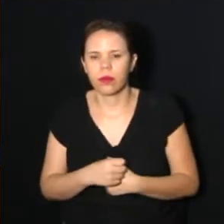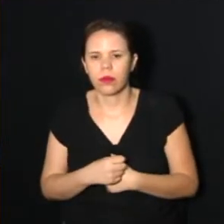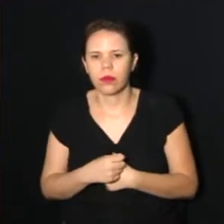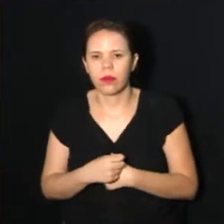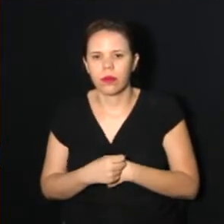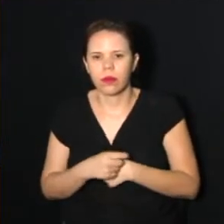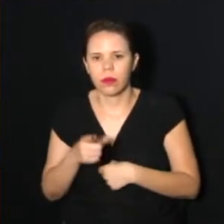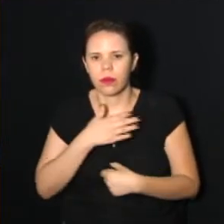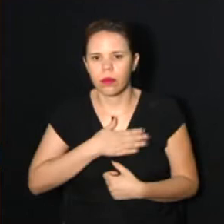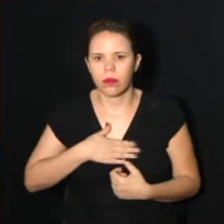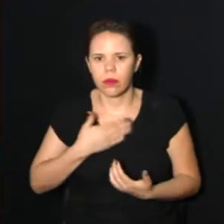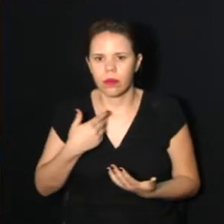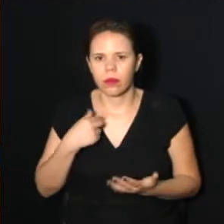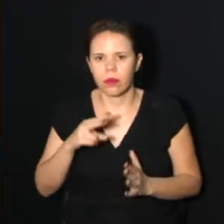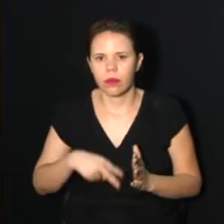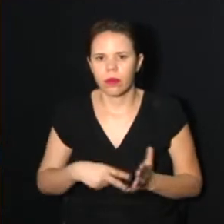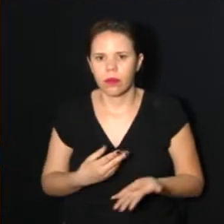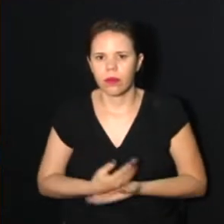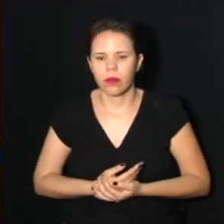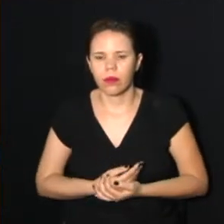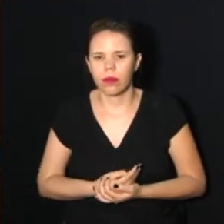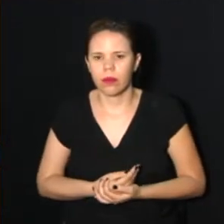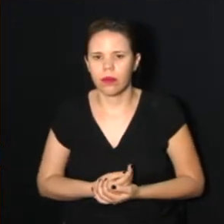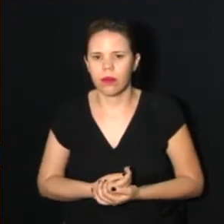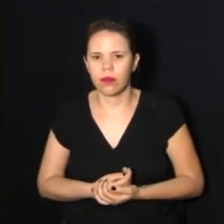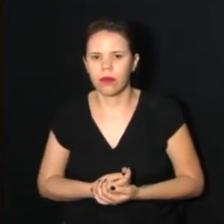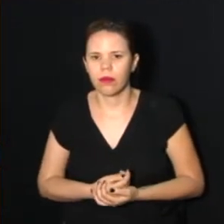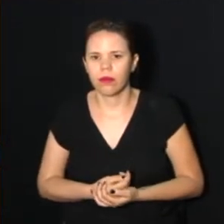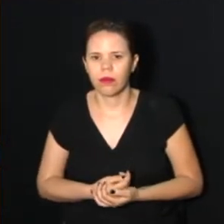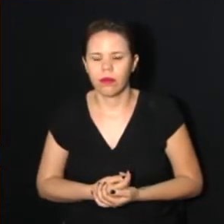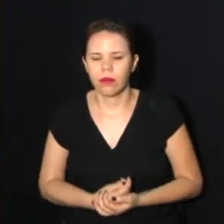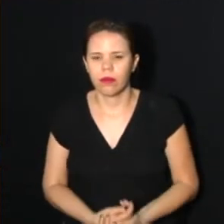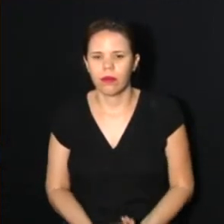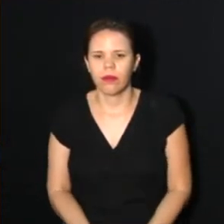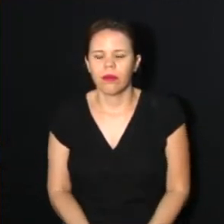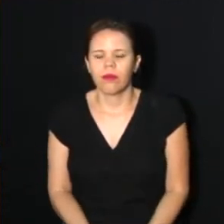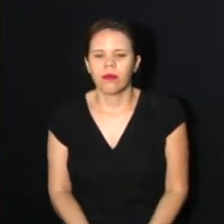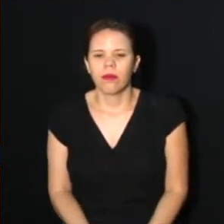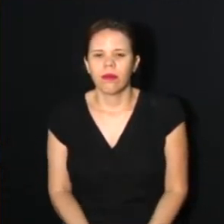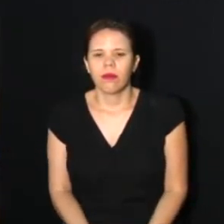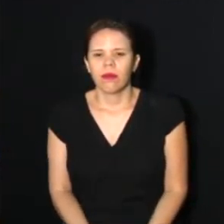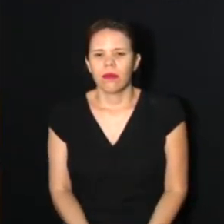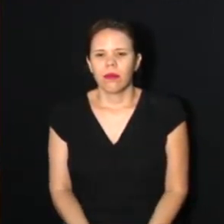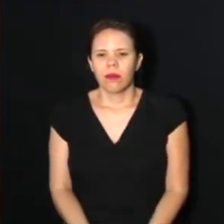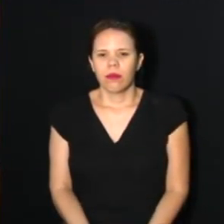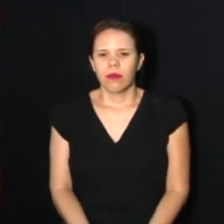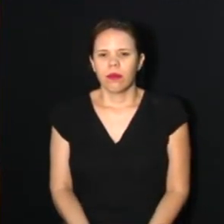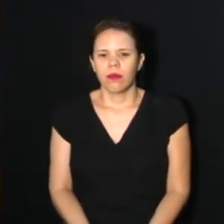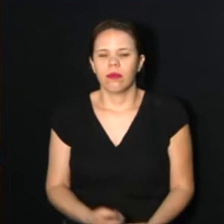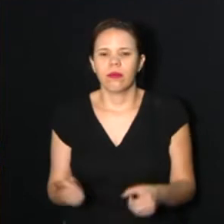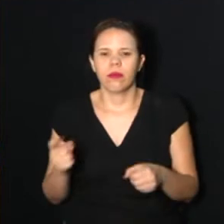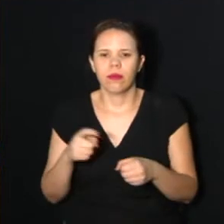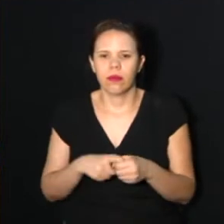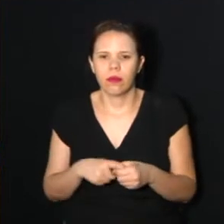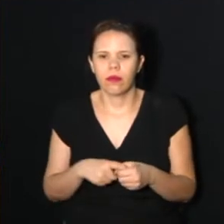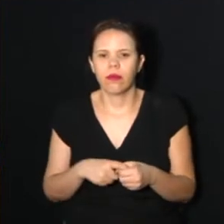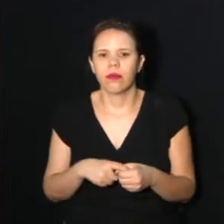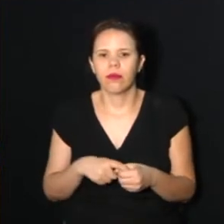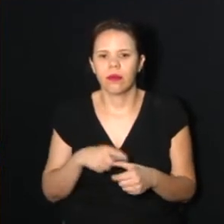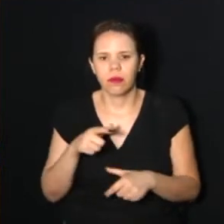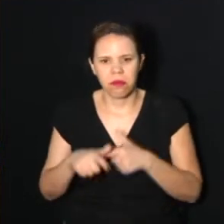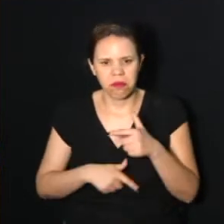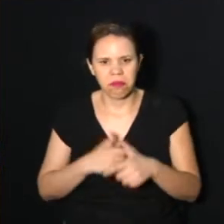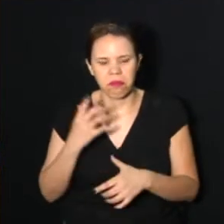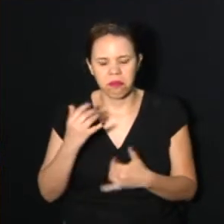Vocês gostaram, né? Ah, é? Mas é Palmeiras, eu acho. Mas vamos lá. Mas voltando, então, à seriedade do projeto, sem